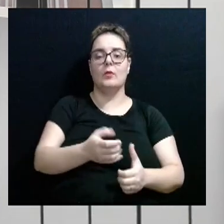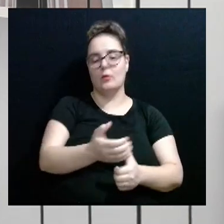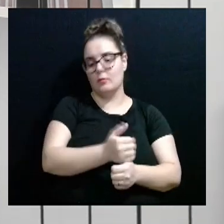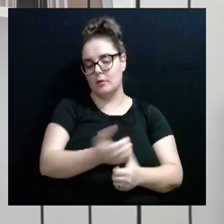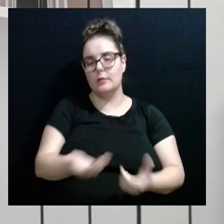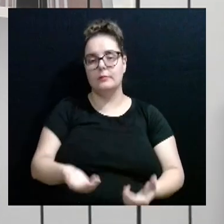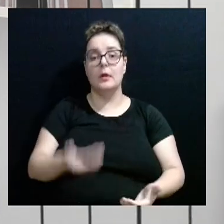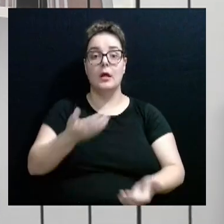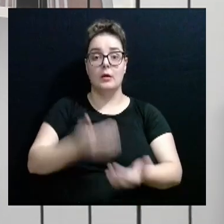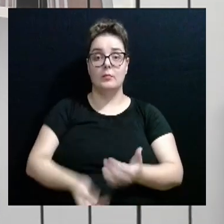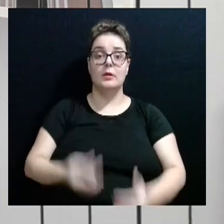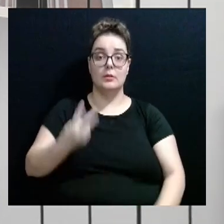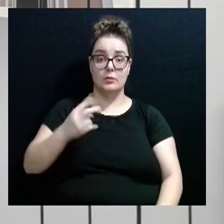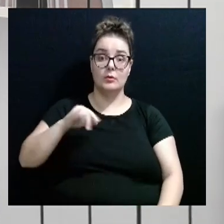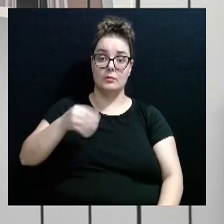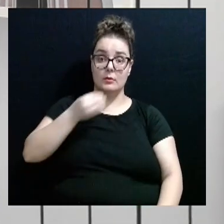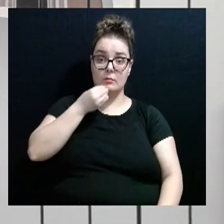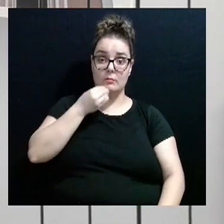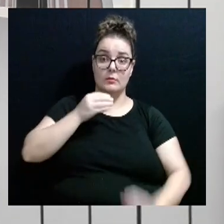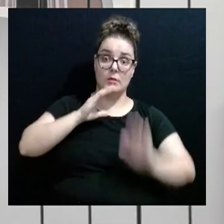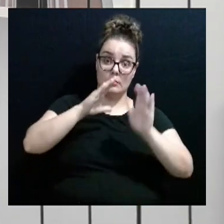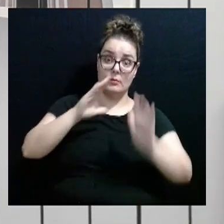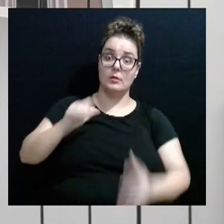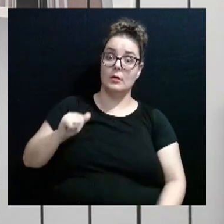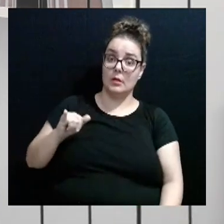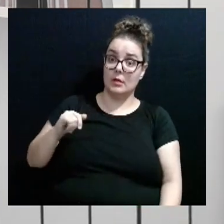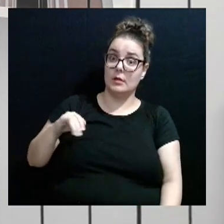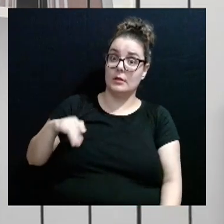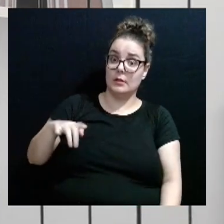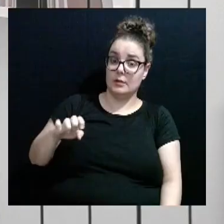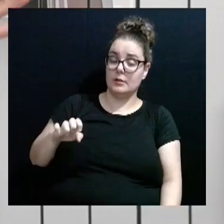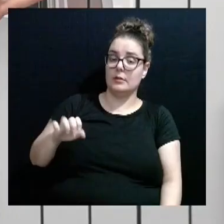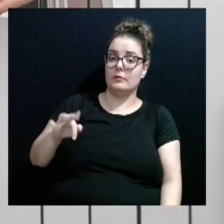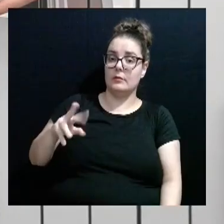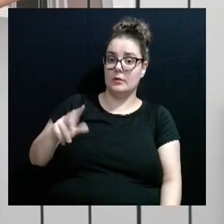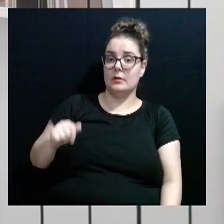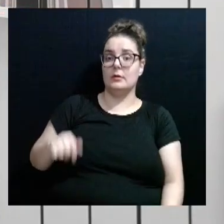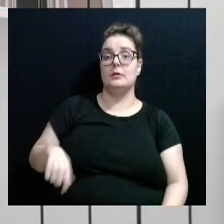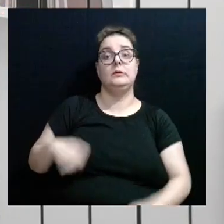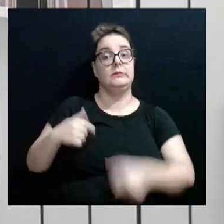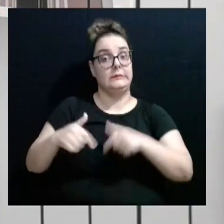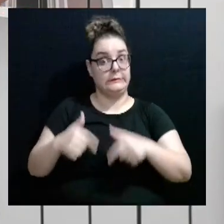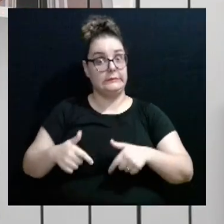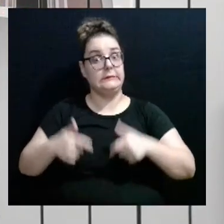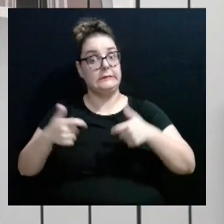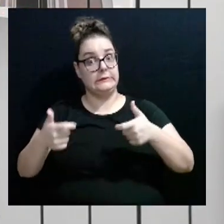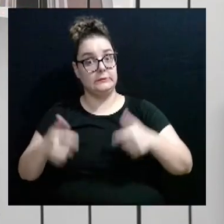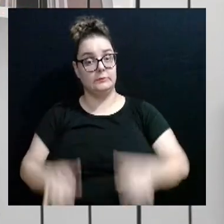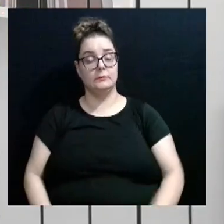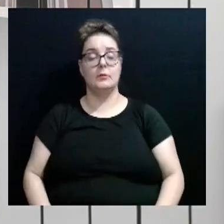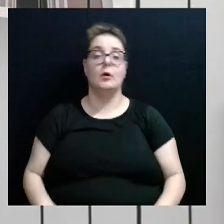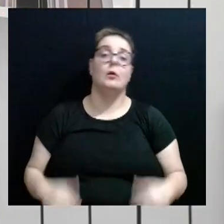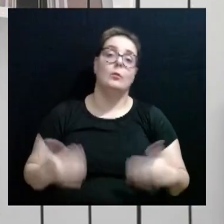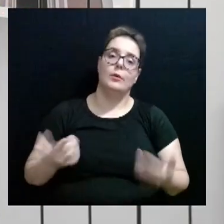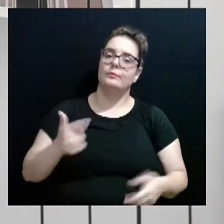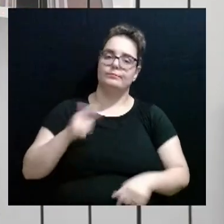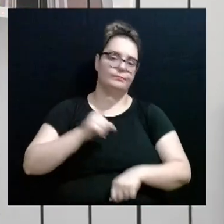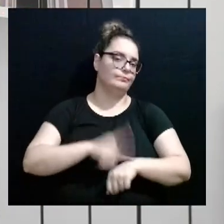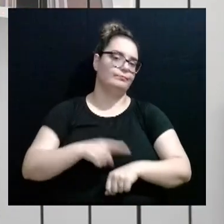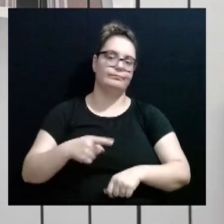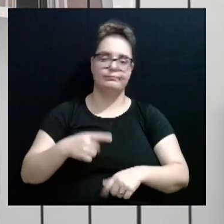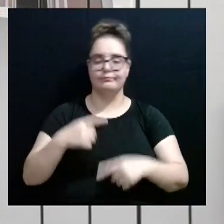mas o goleiro Kaique França, que estreou, precisou trabalhar bastante. Bom, não tem tempo para lamentações,